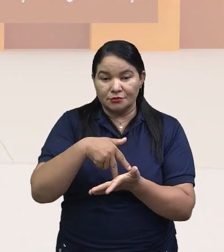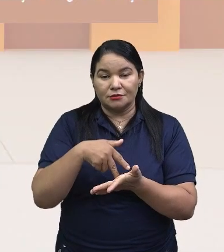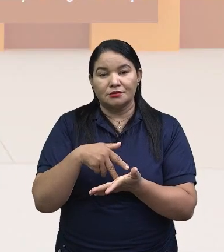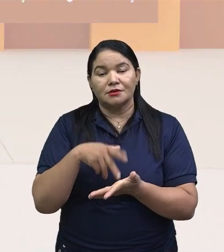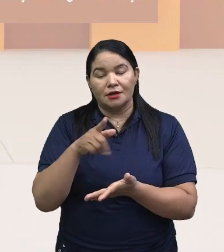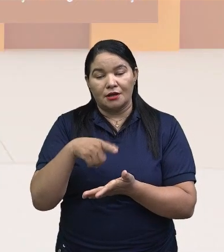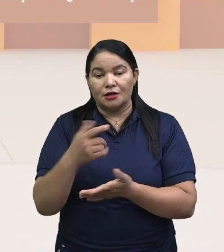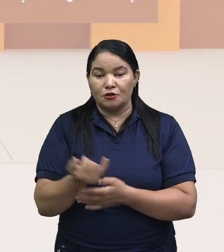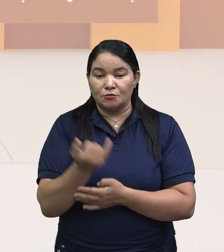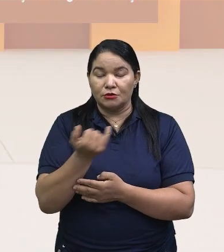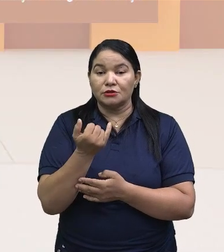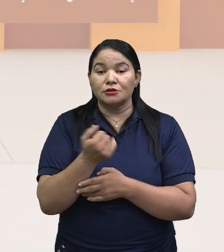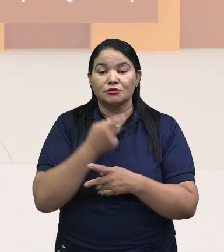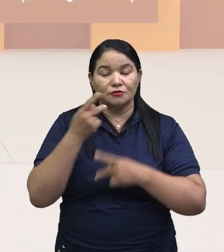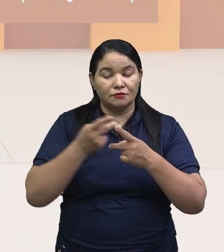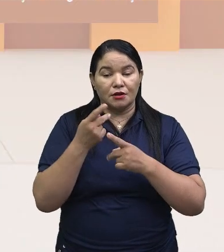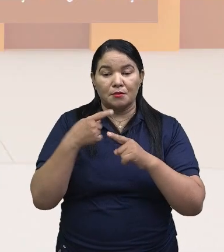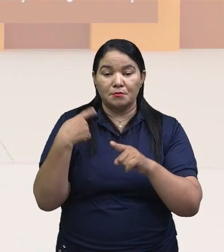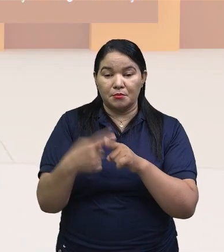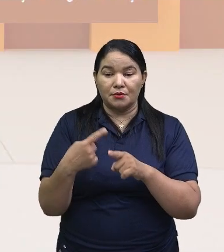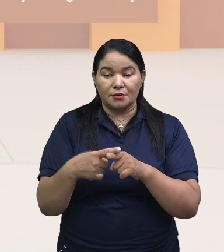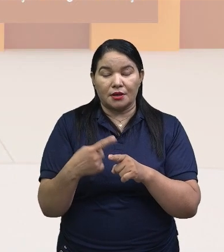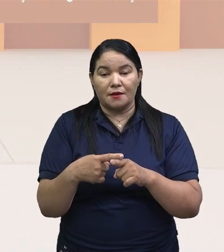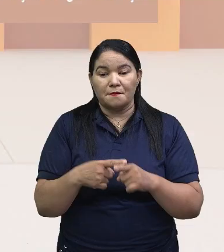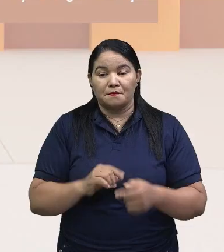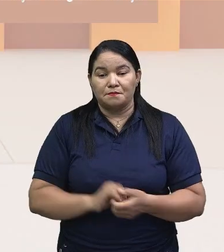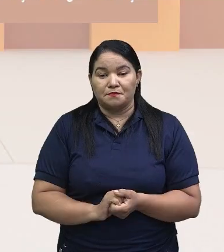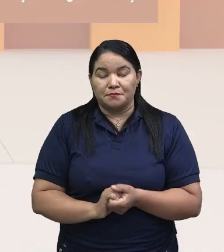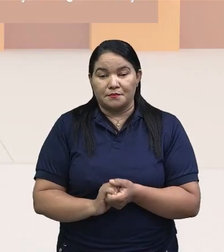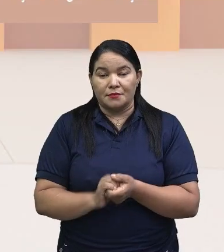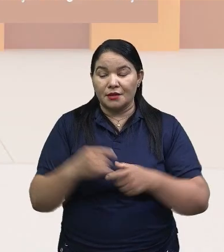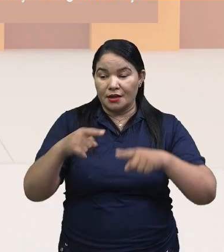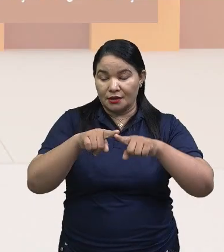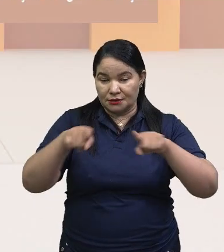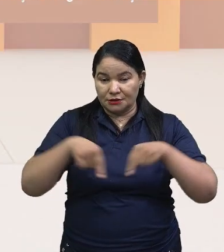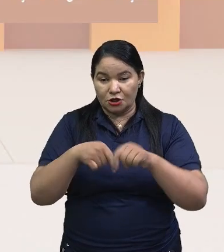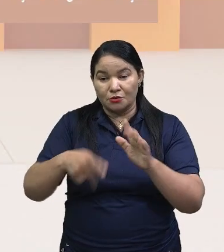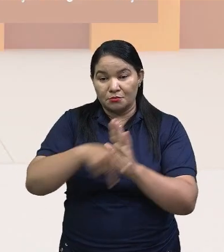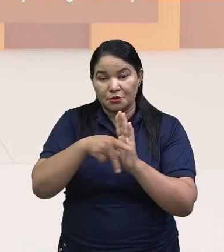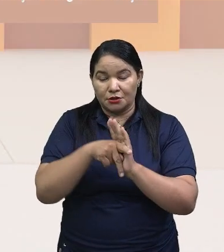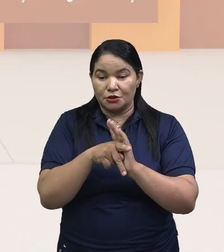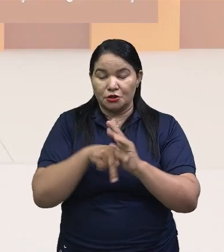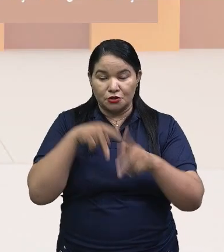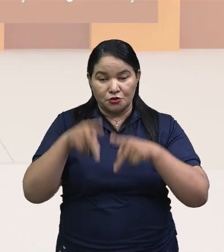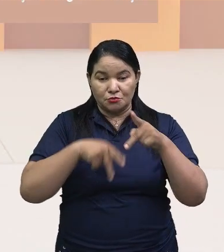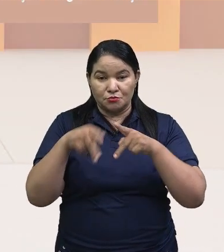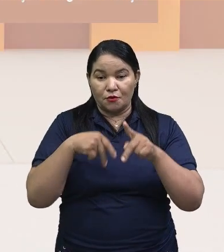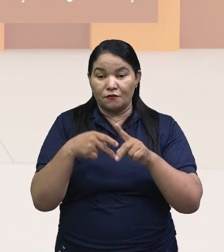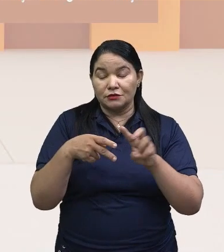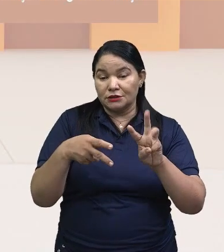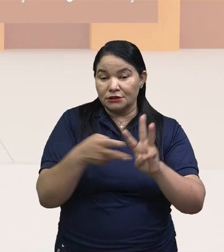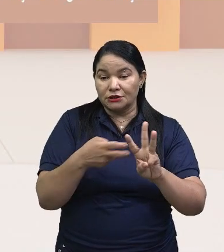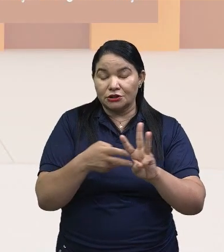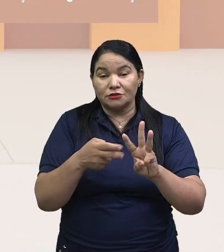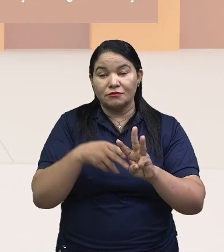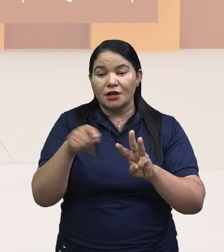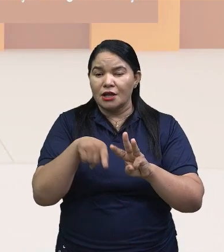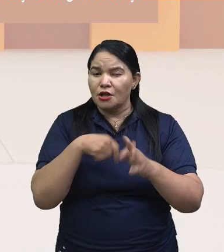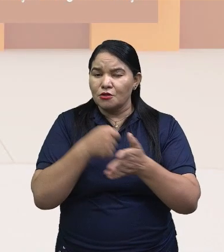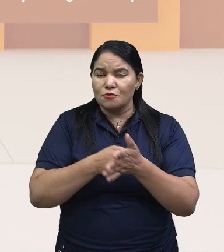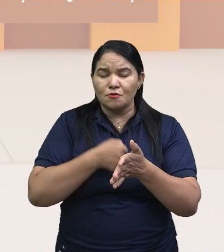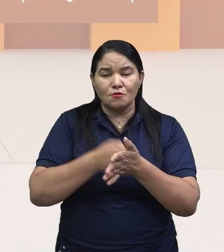importante ser pautado, Porque a terra em que os povos indígenas estão lutando para